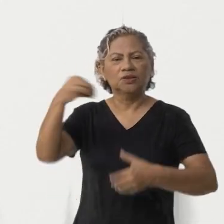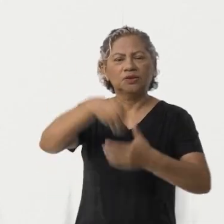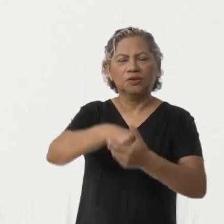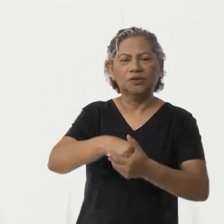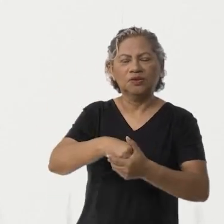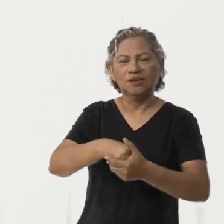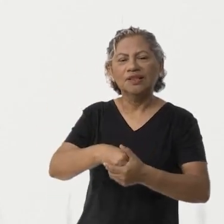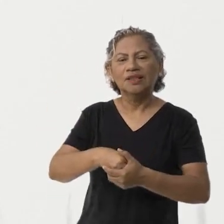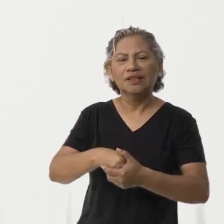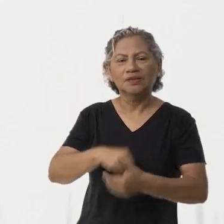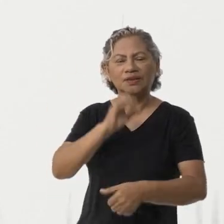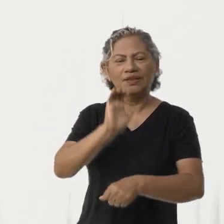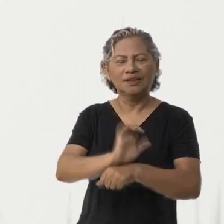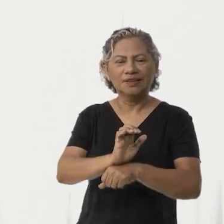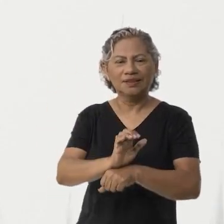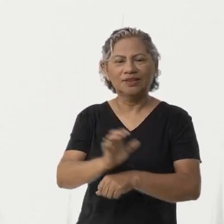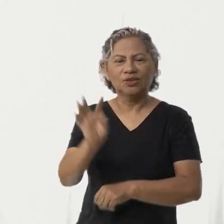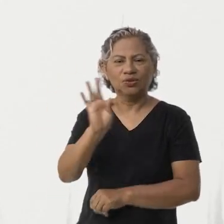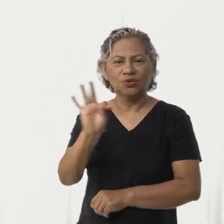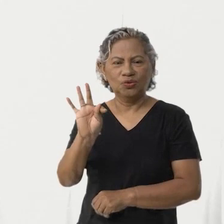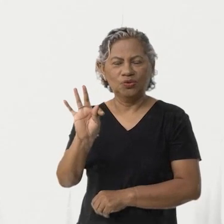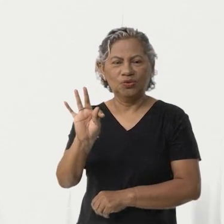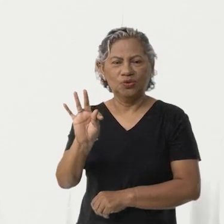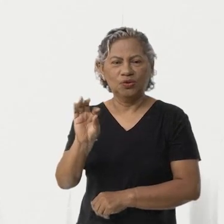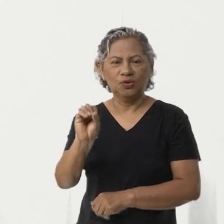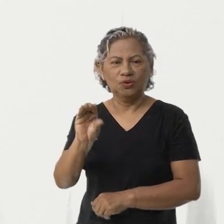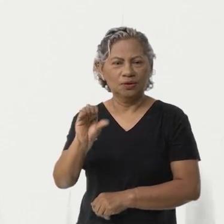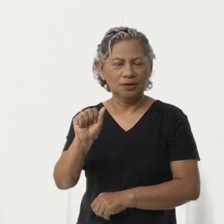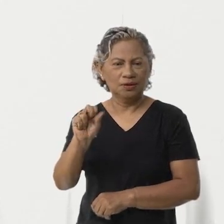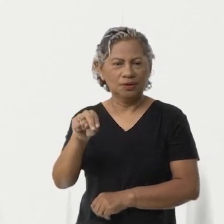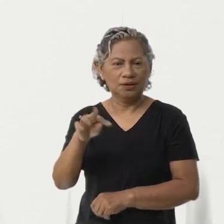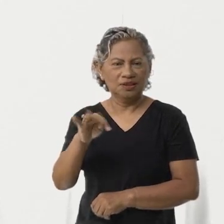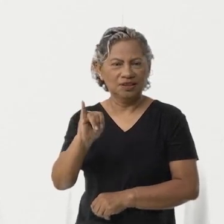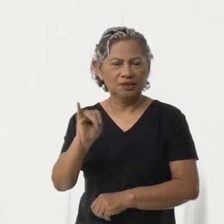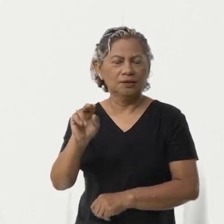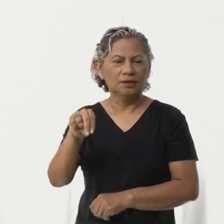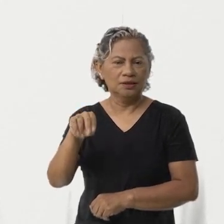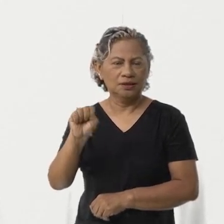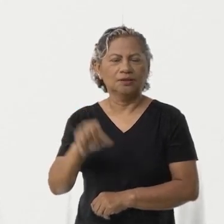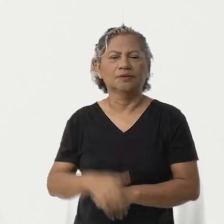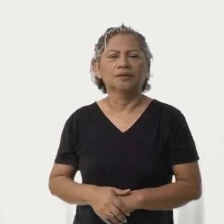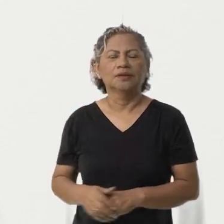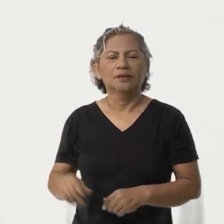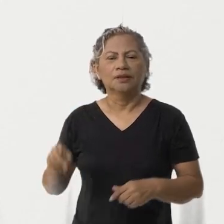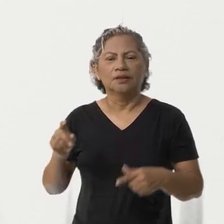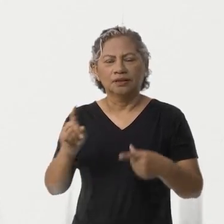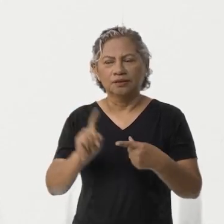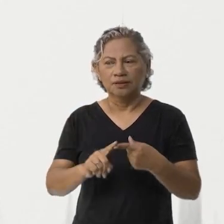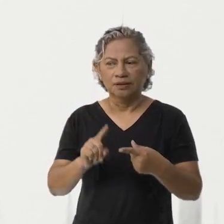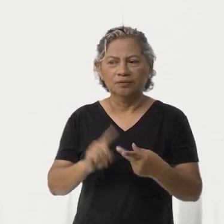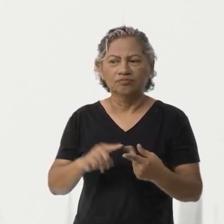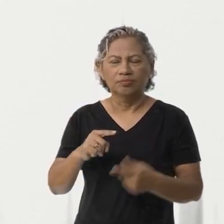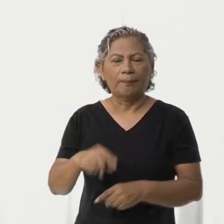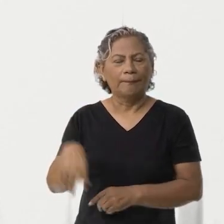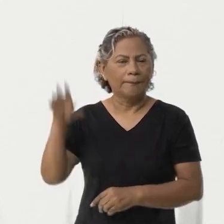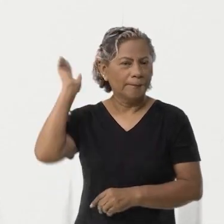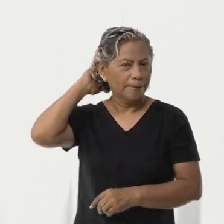o professor esqueceu de incluir o Tocantins dentro da região norte. Então, volta aqui, corrige. Então, aqui,